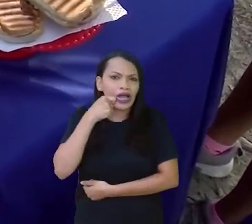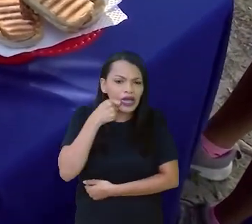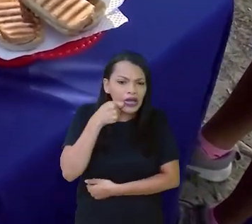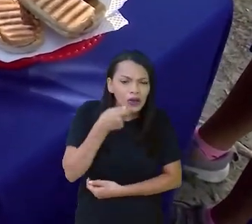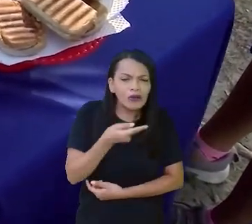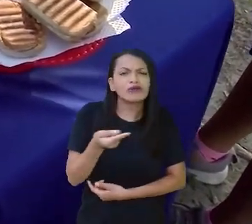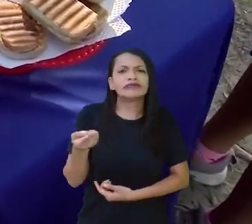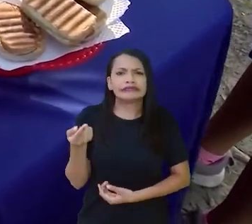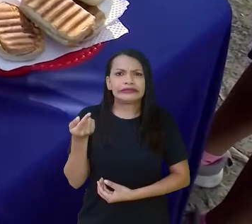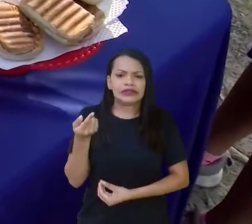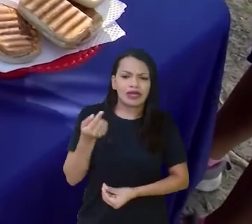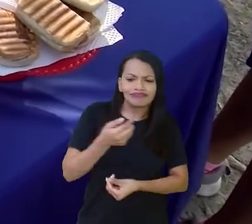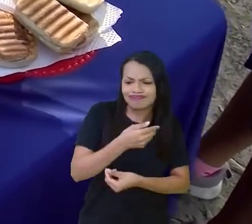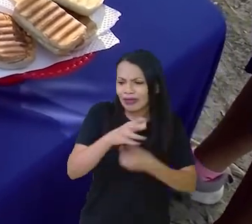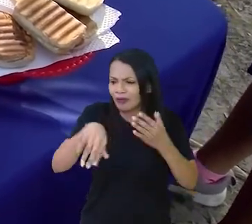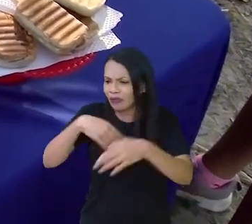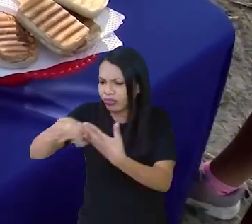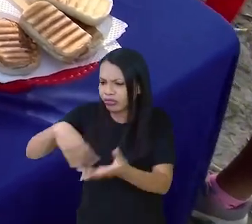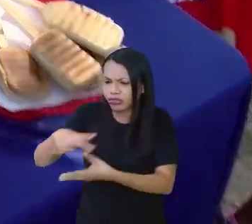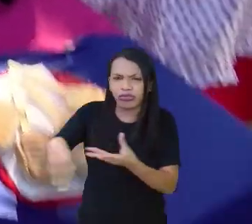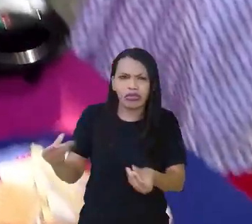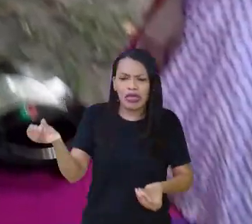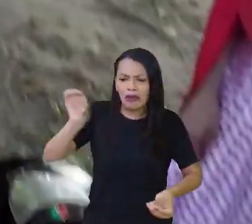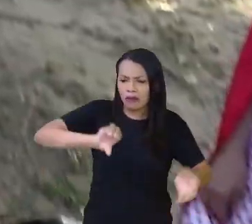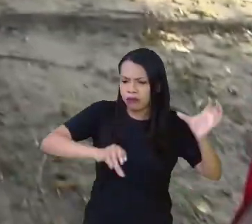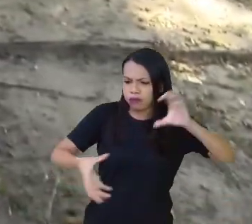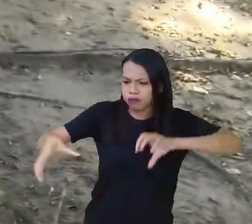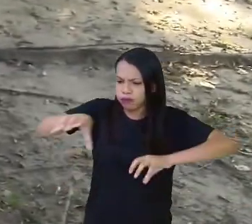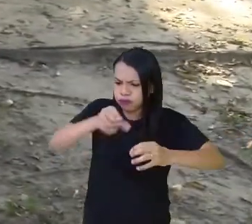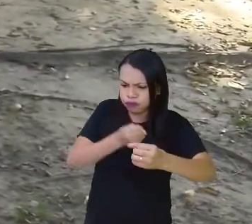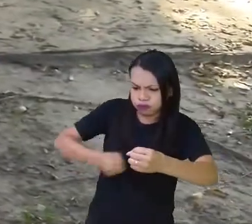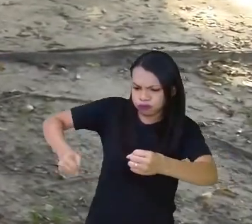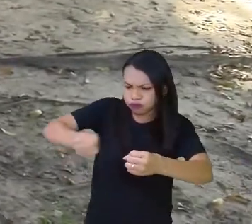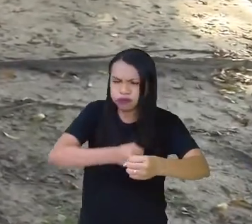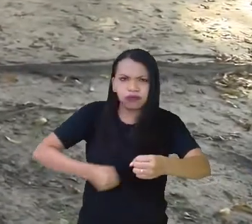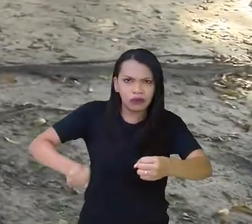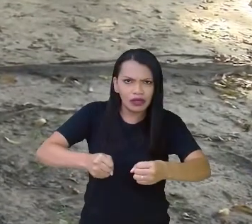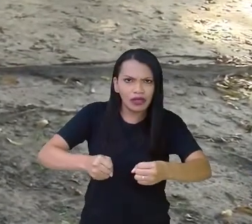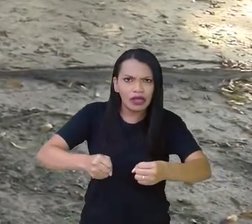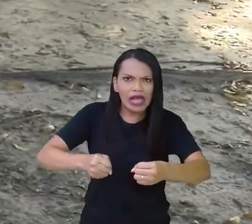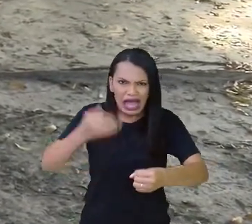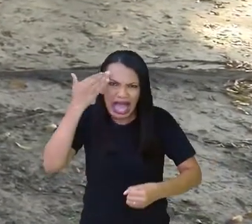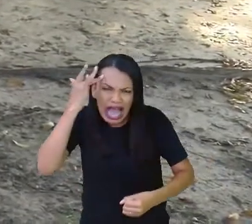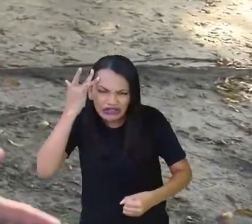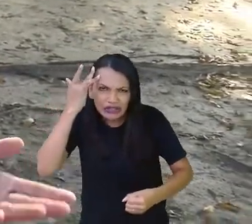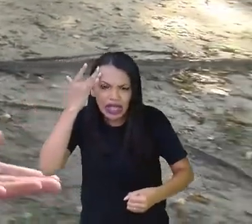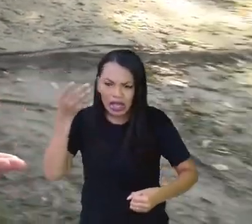forma aleatória? Eu saí pegando tudo e juntando num caldeirão?